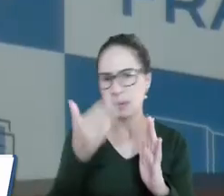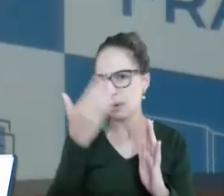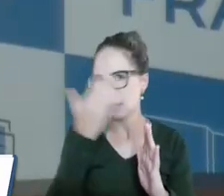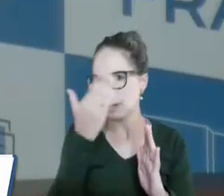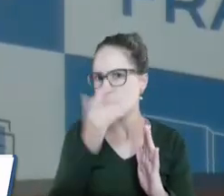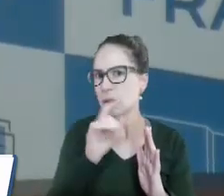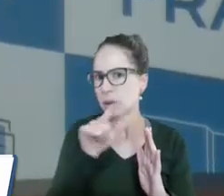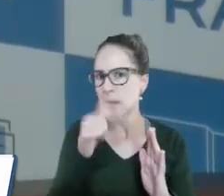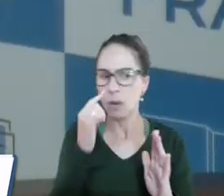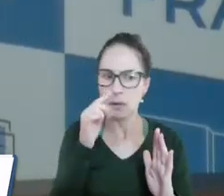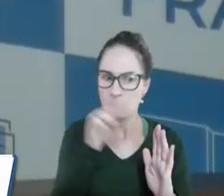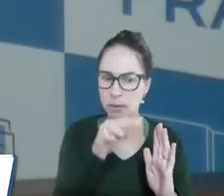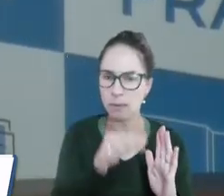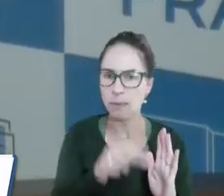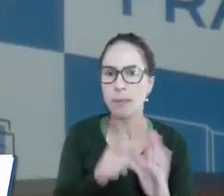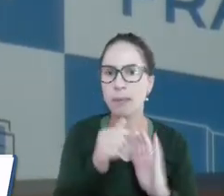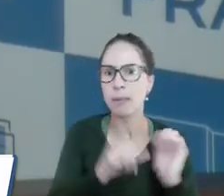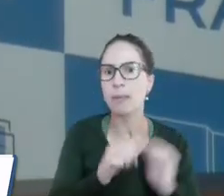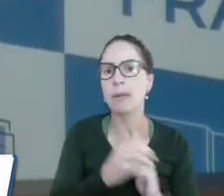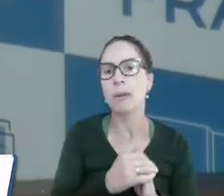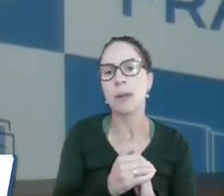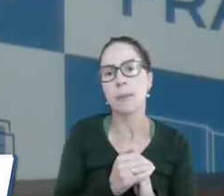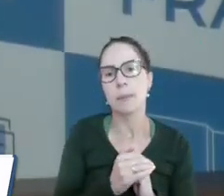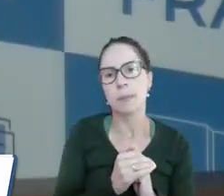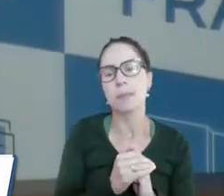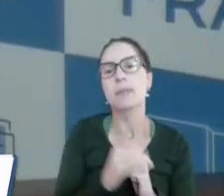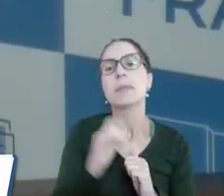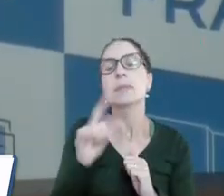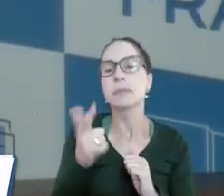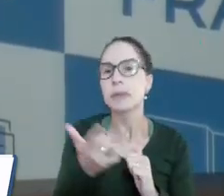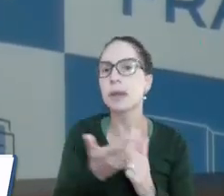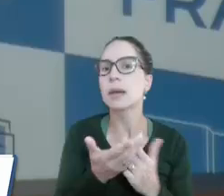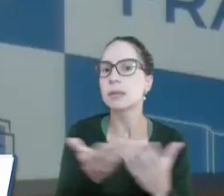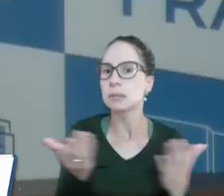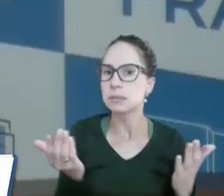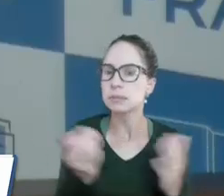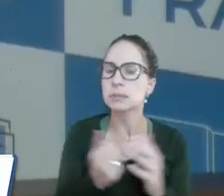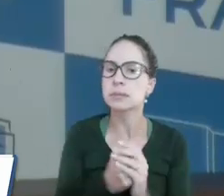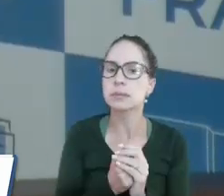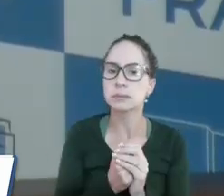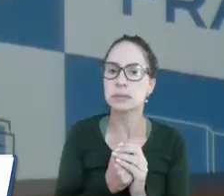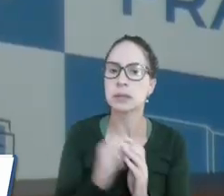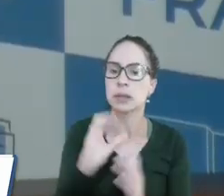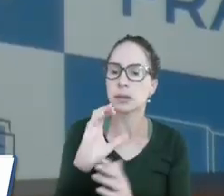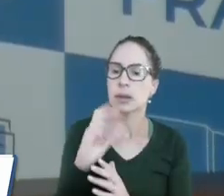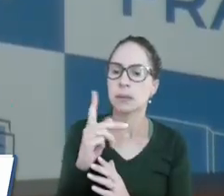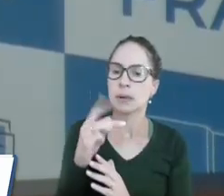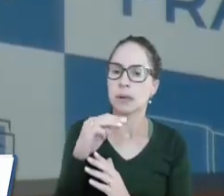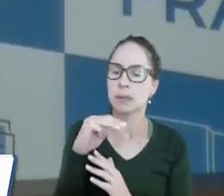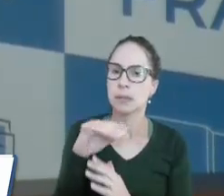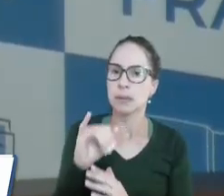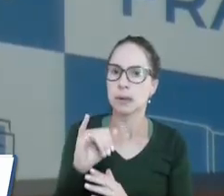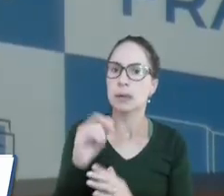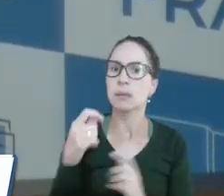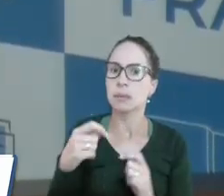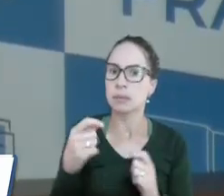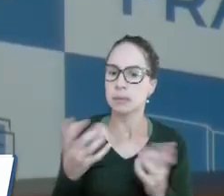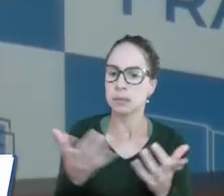verificar. Então, meus caros colegas, uma CPMI se faz necessária nesse